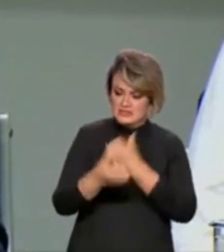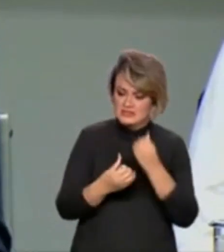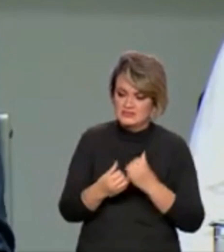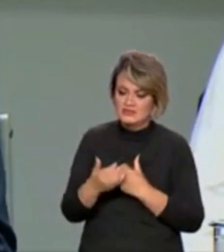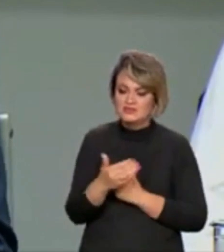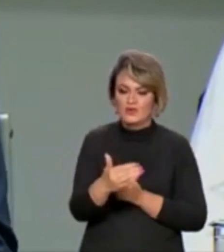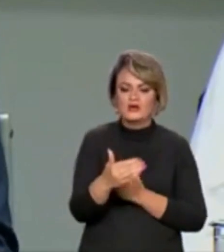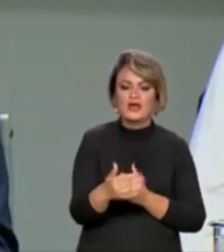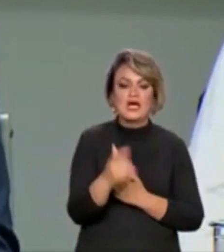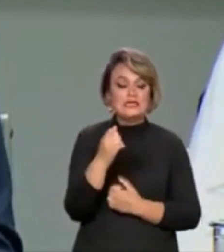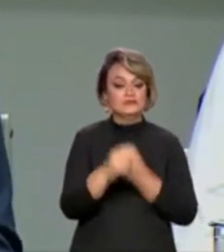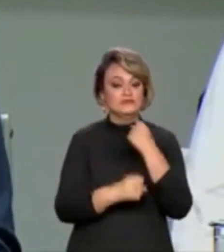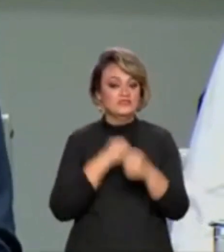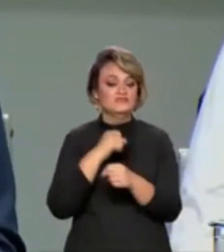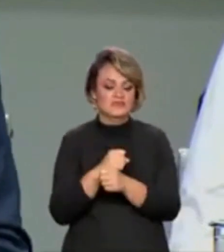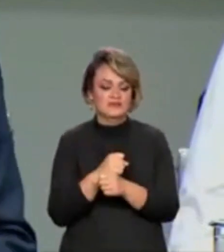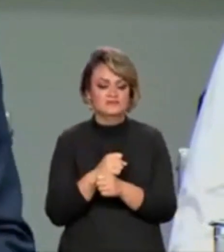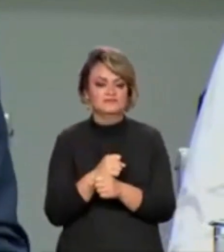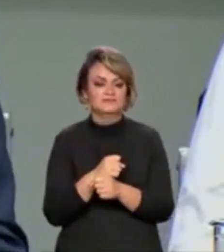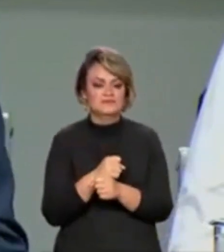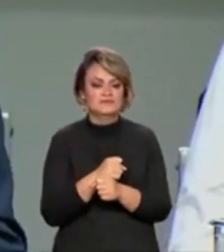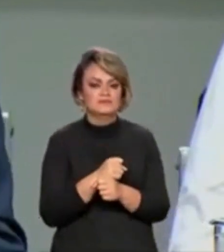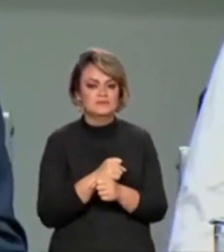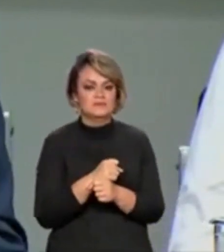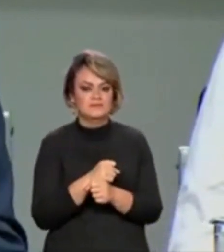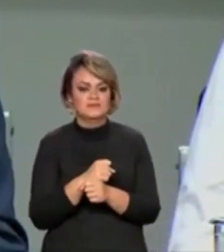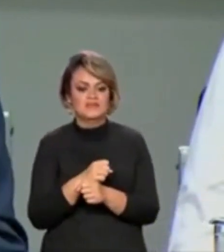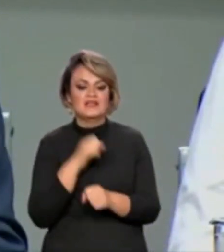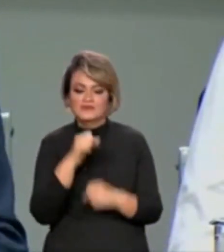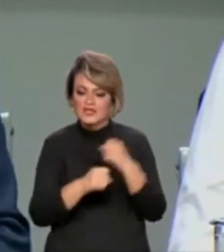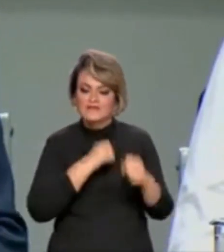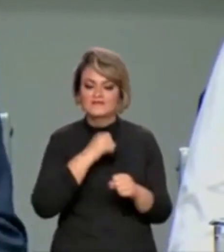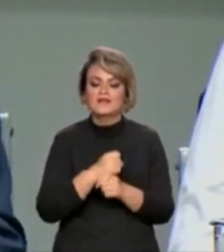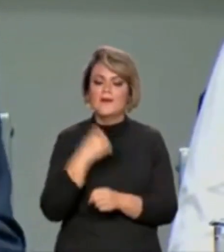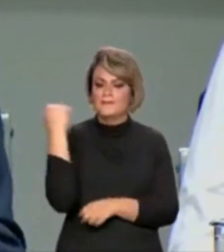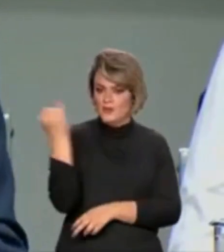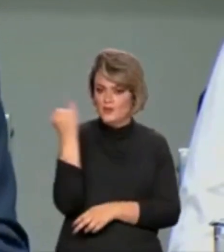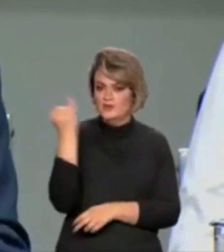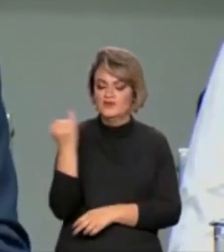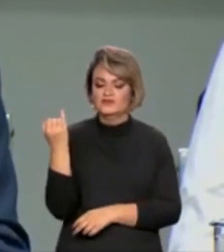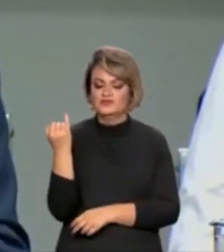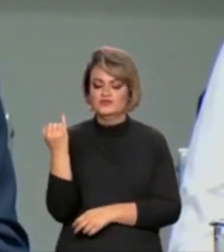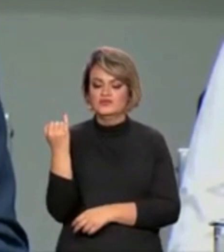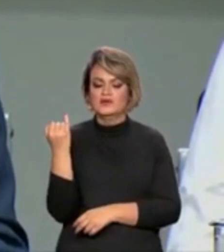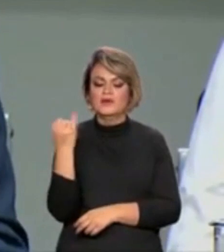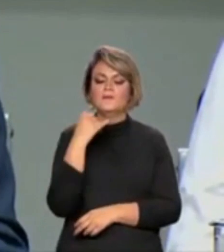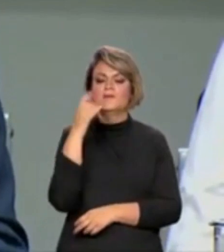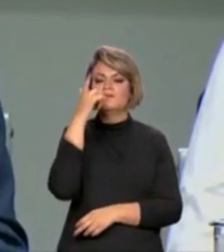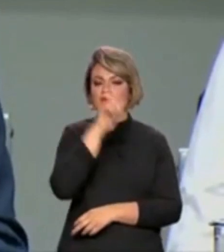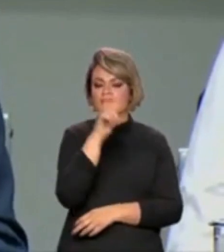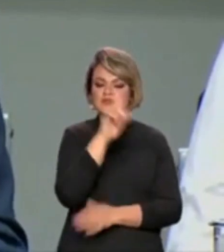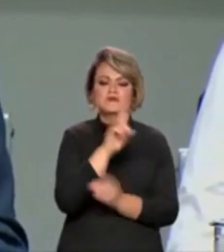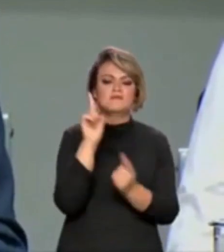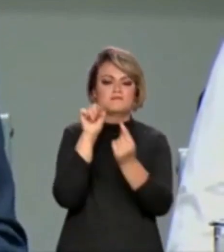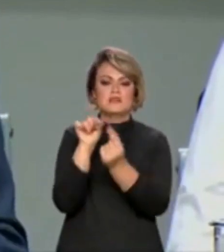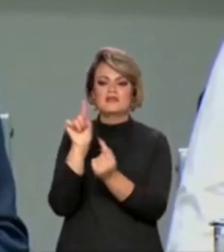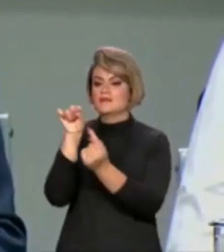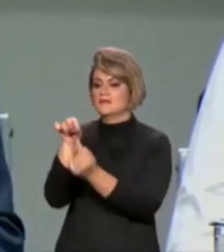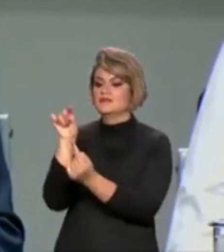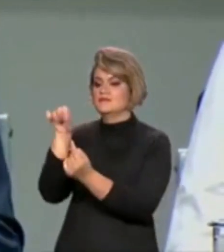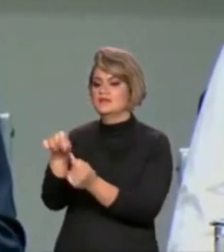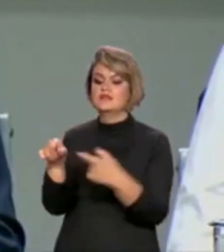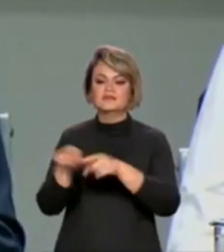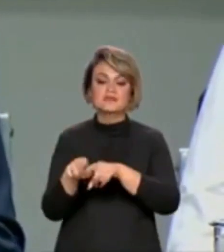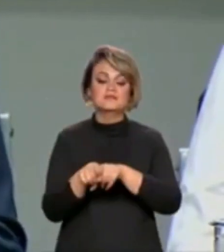semestre. O ano que vem também é um ano chave, não só para atingir as metas previstas,